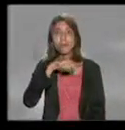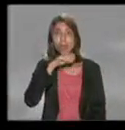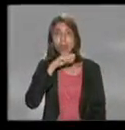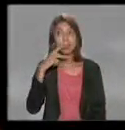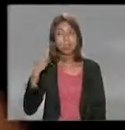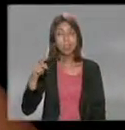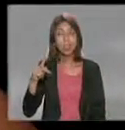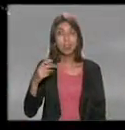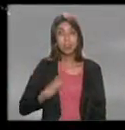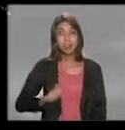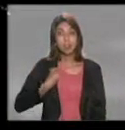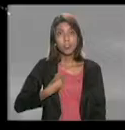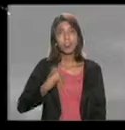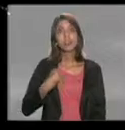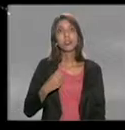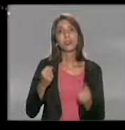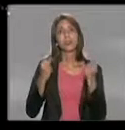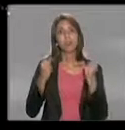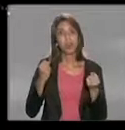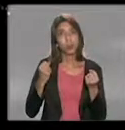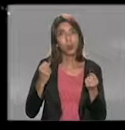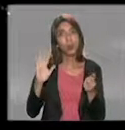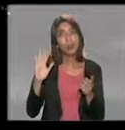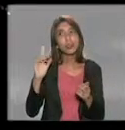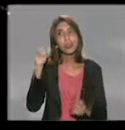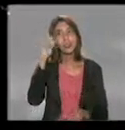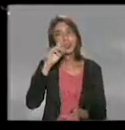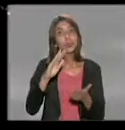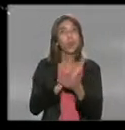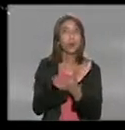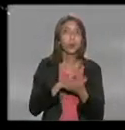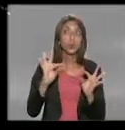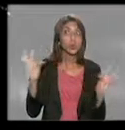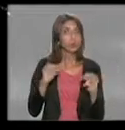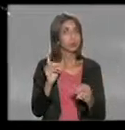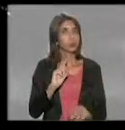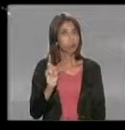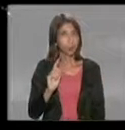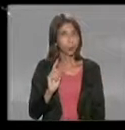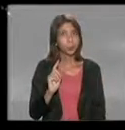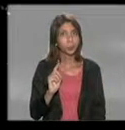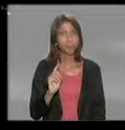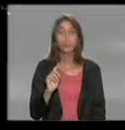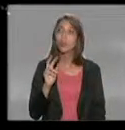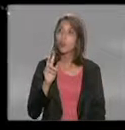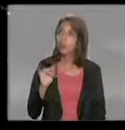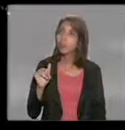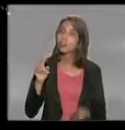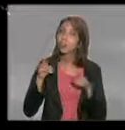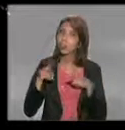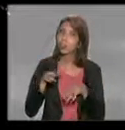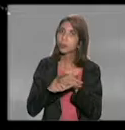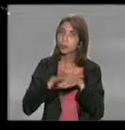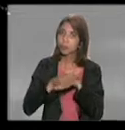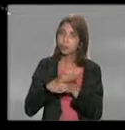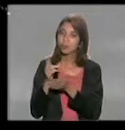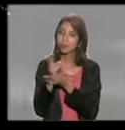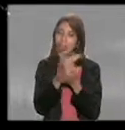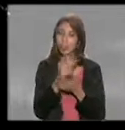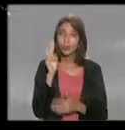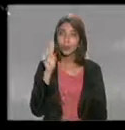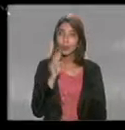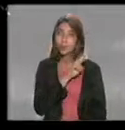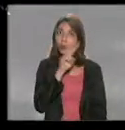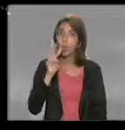forte dentro da estrutura socioeconômica. Essa, infelizmente, é a exceção da regra. É uma exceção da regra. E a gente vai continuar falando agora de artes